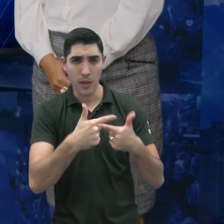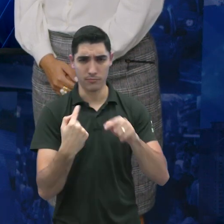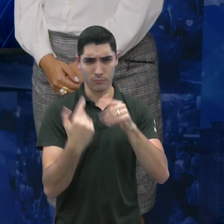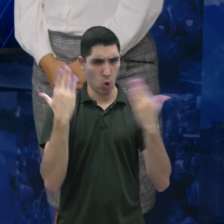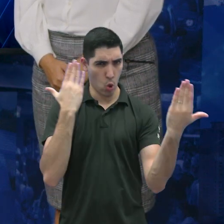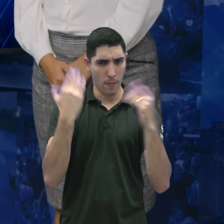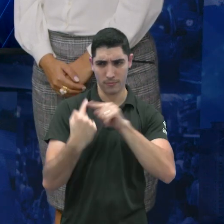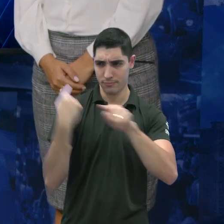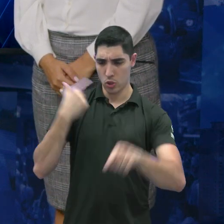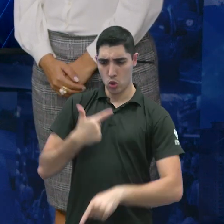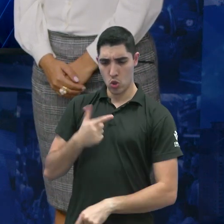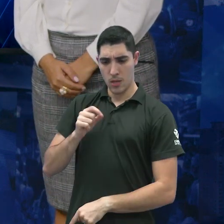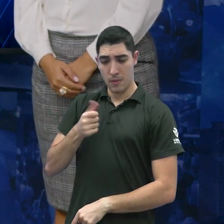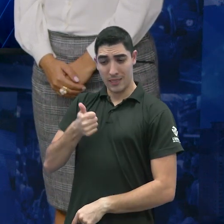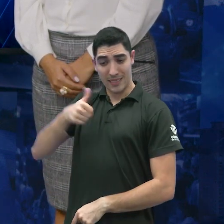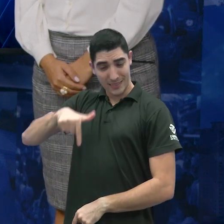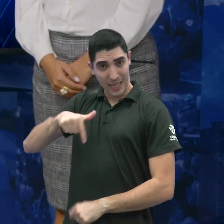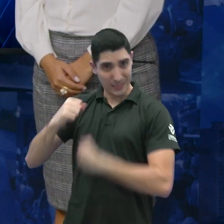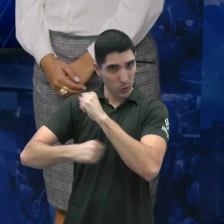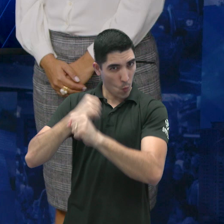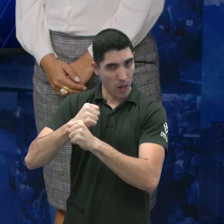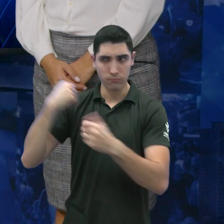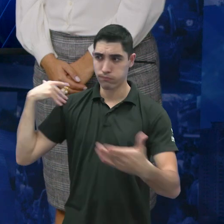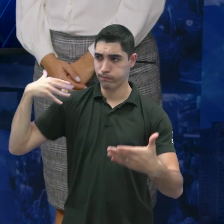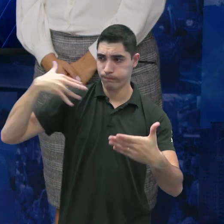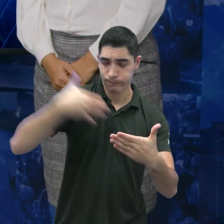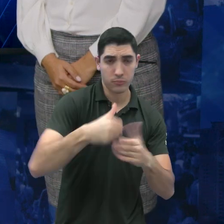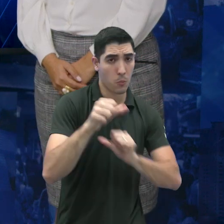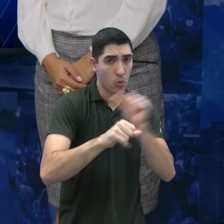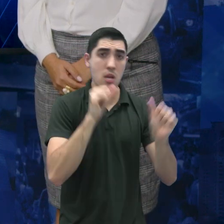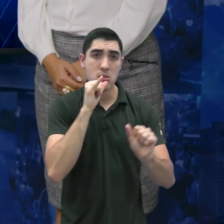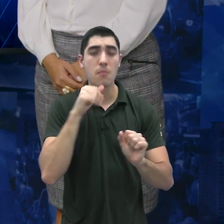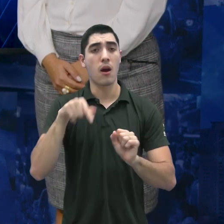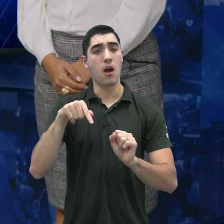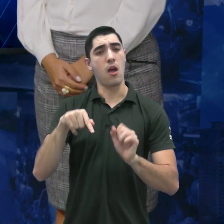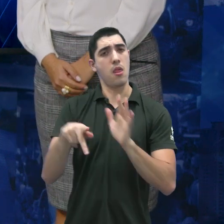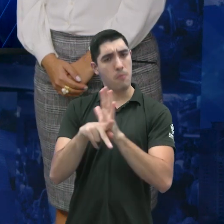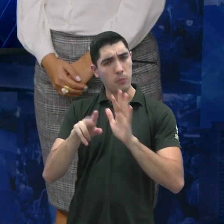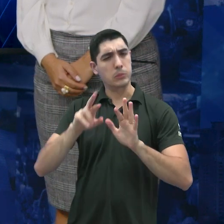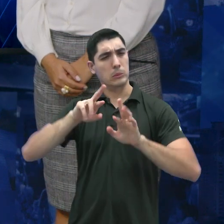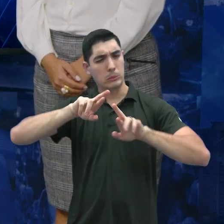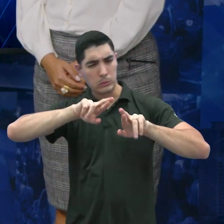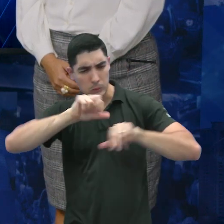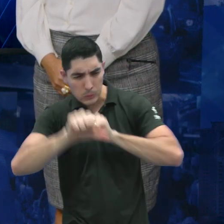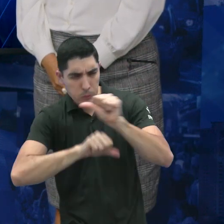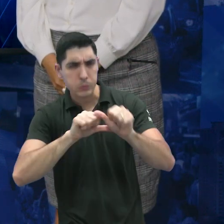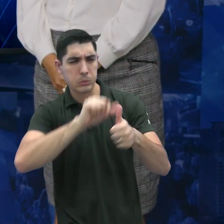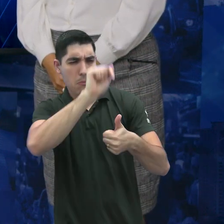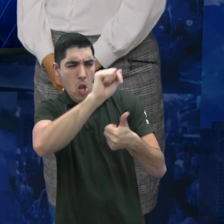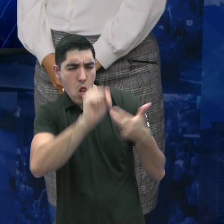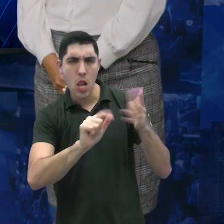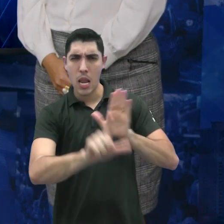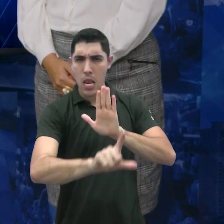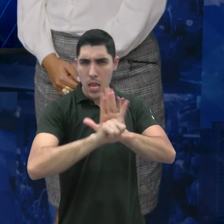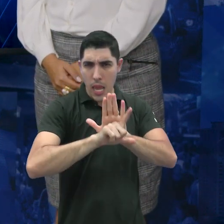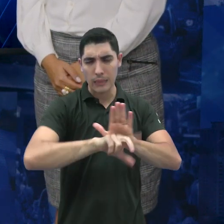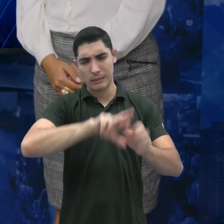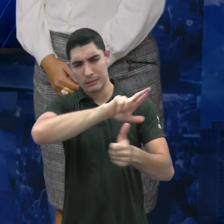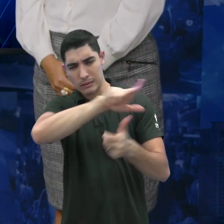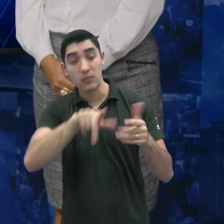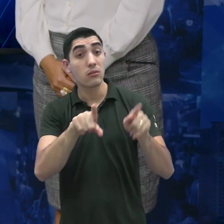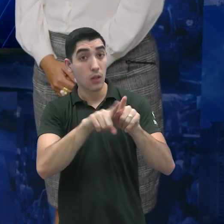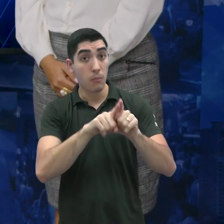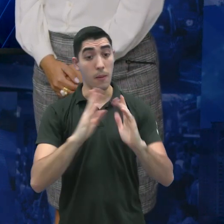de 2017 para cá. Aprovações da reforma trabalhista, lei das terceirizações e até mesmo impactos